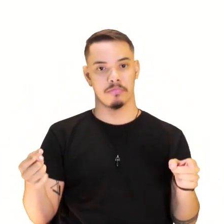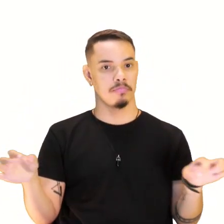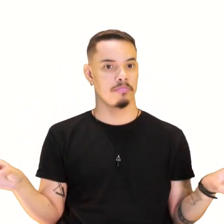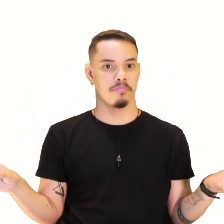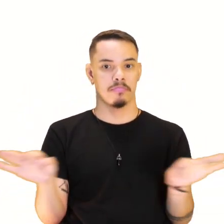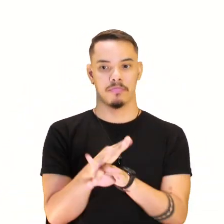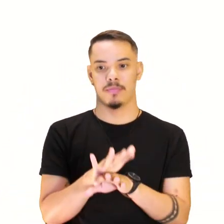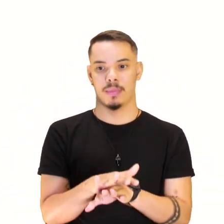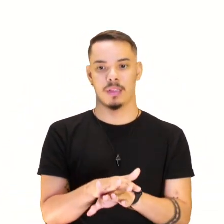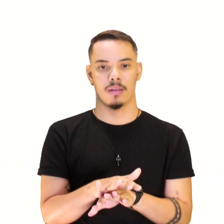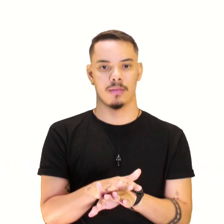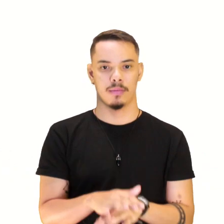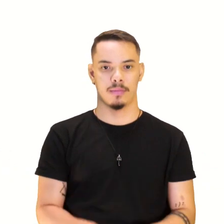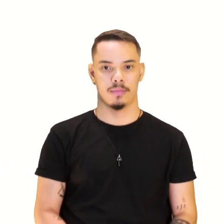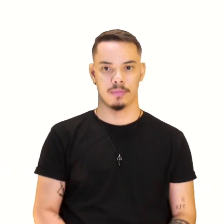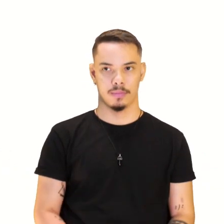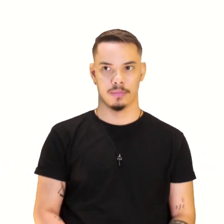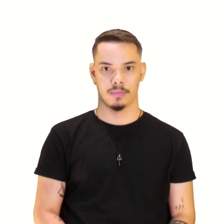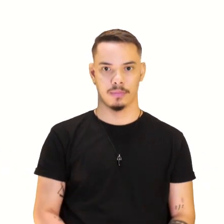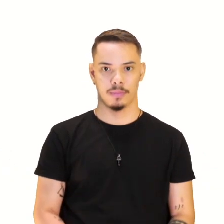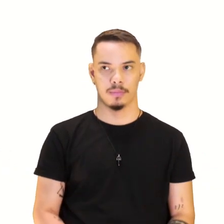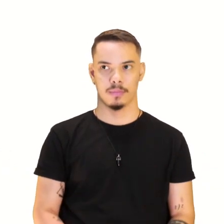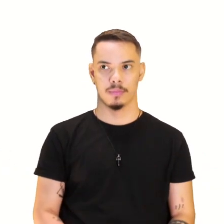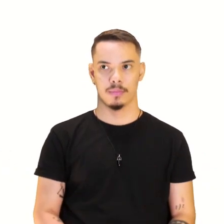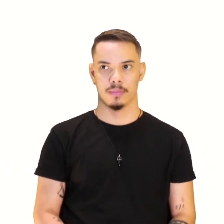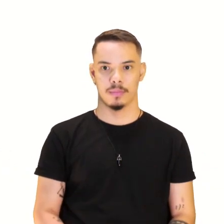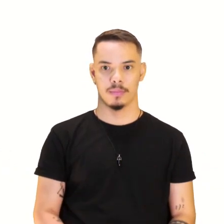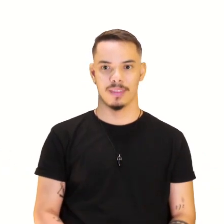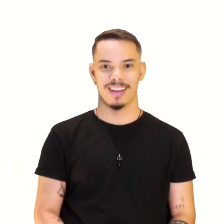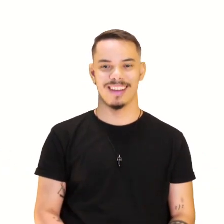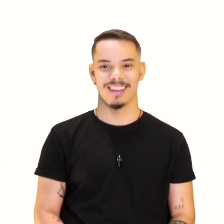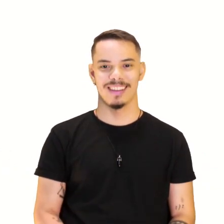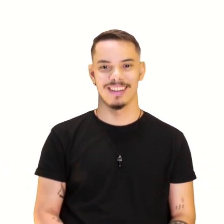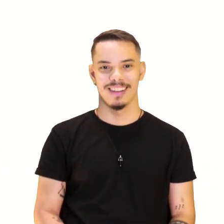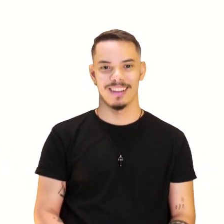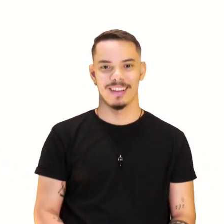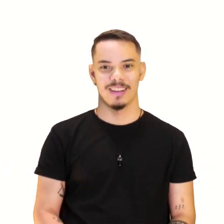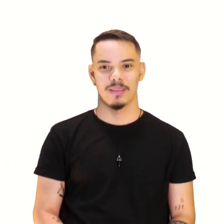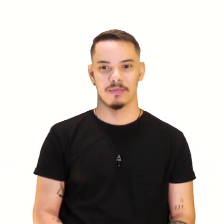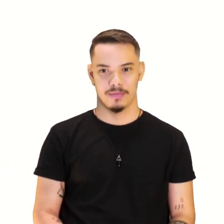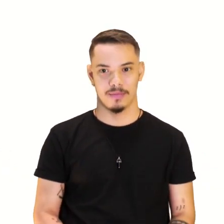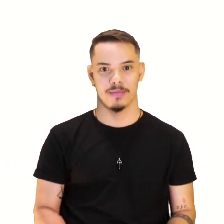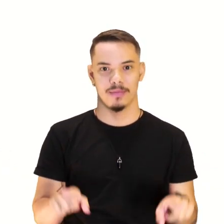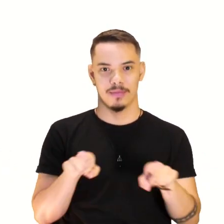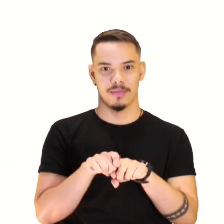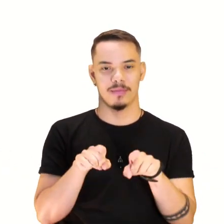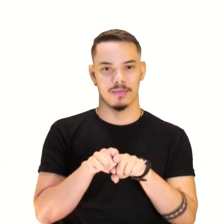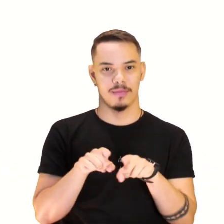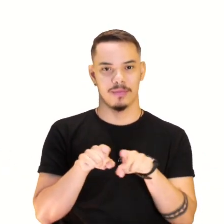primeiros termos da sequência, quer dizer que tem mais, né? E é legal que ela foi crescendo, né? Os números?